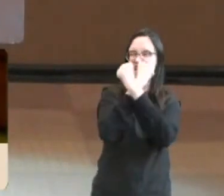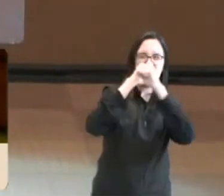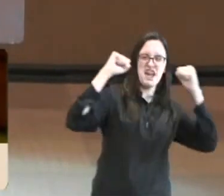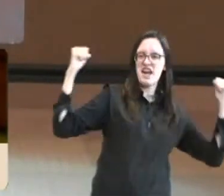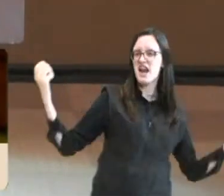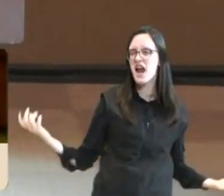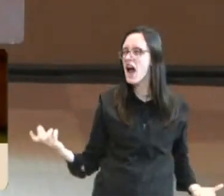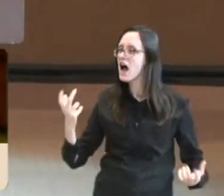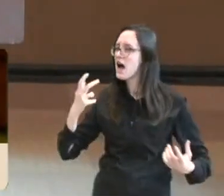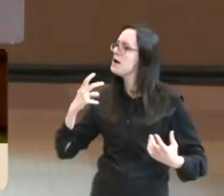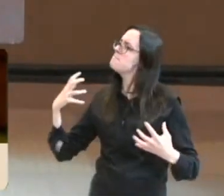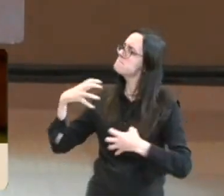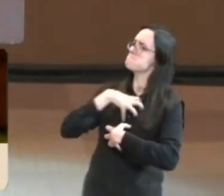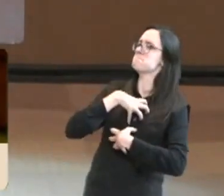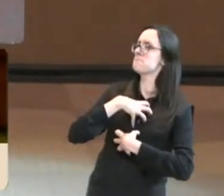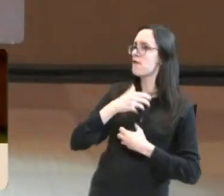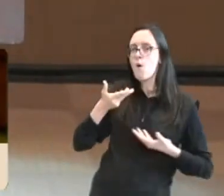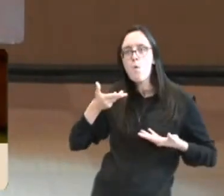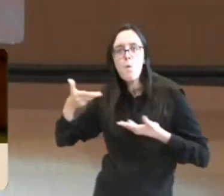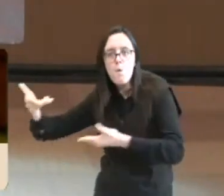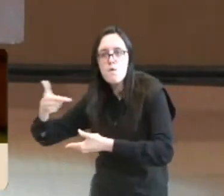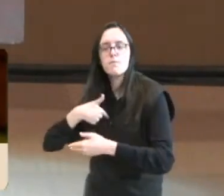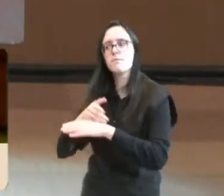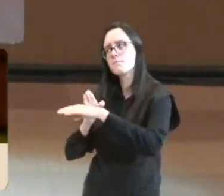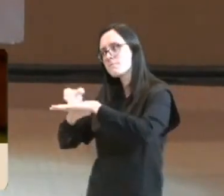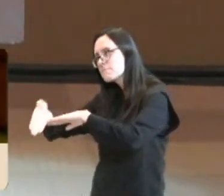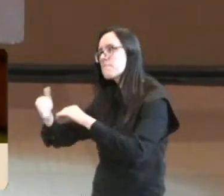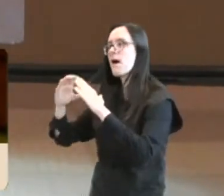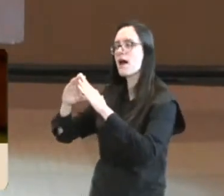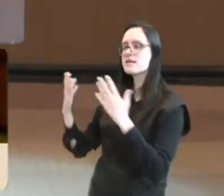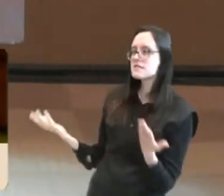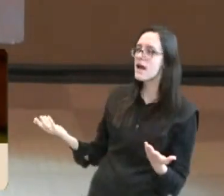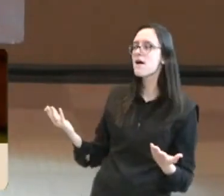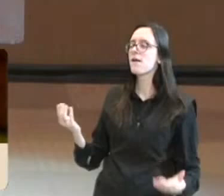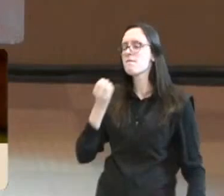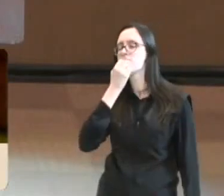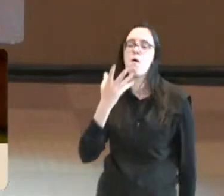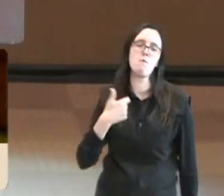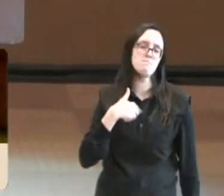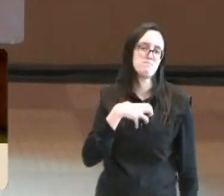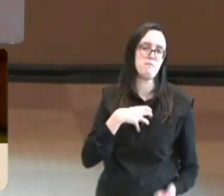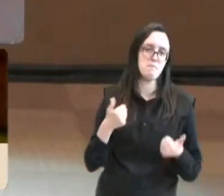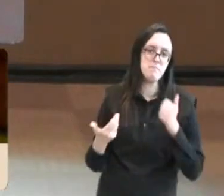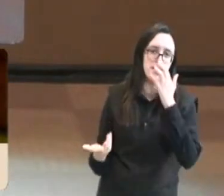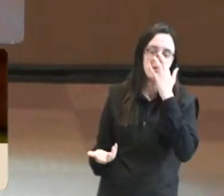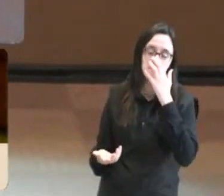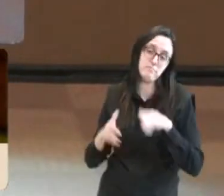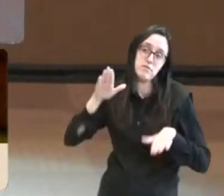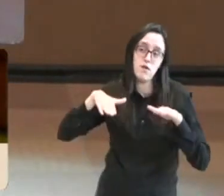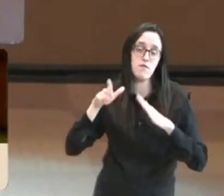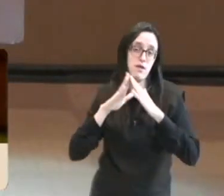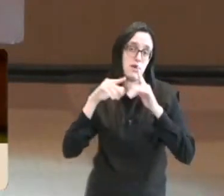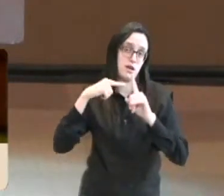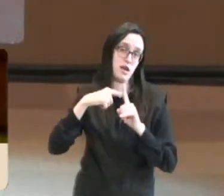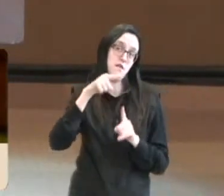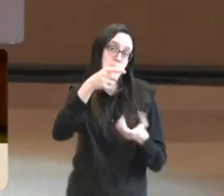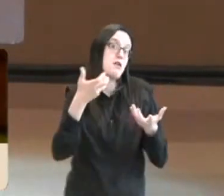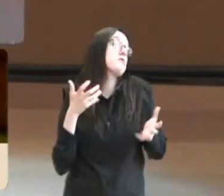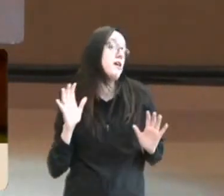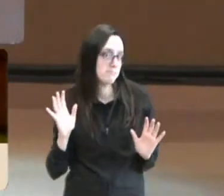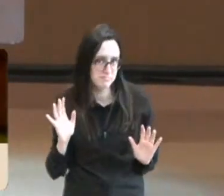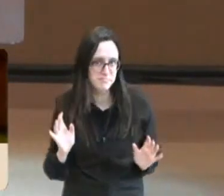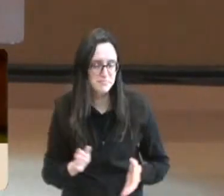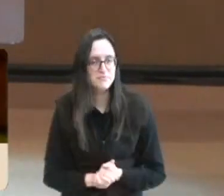me abraçaram, me convidaram para uma célula. Foi muito bem acolhido. Talvez seja a igreja que você quer